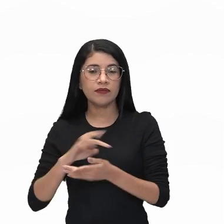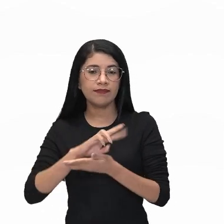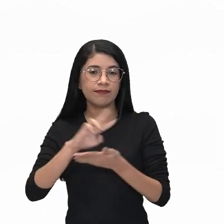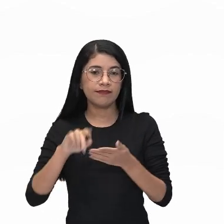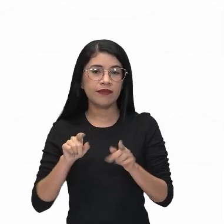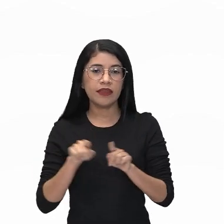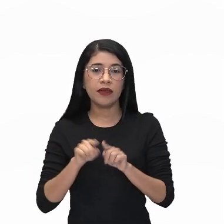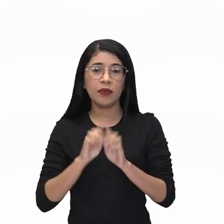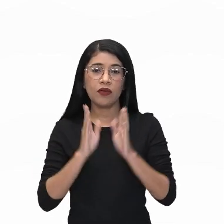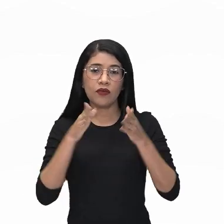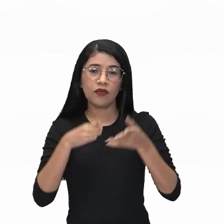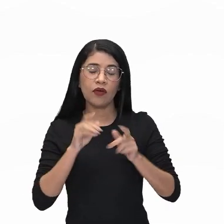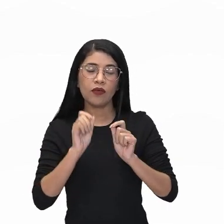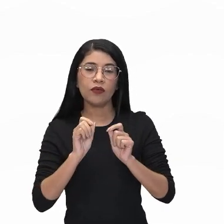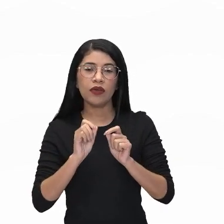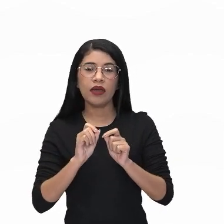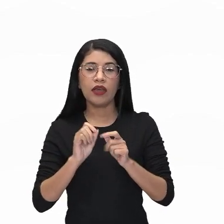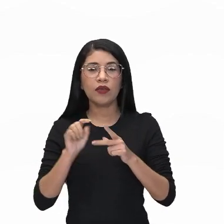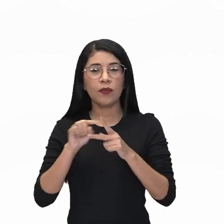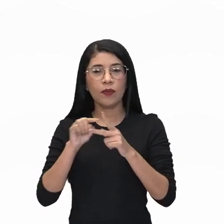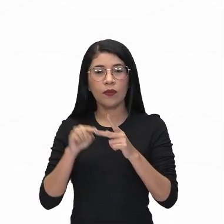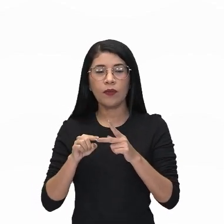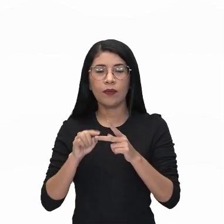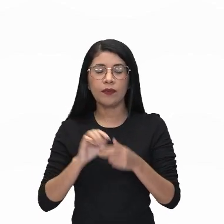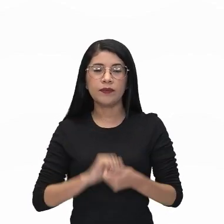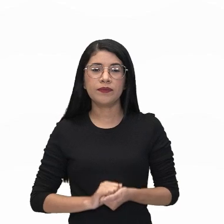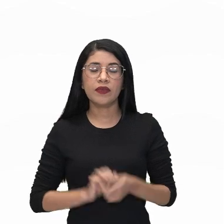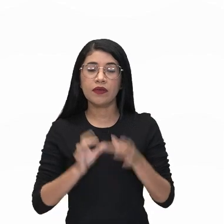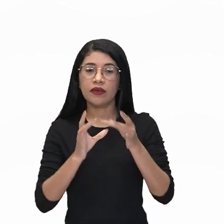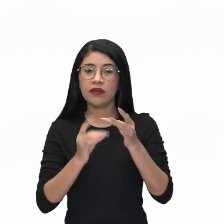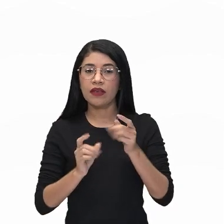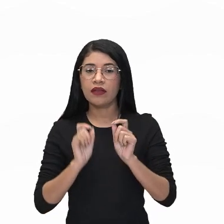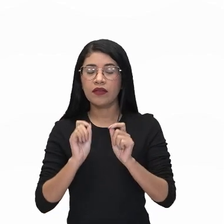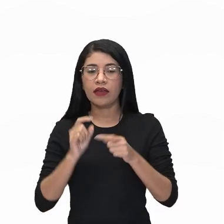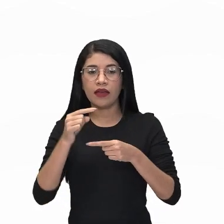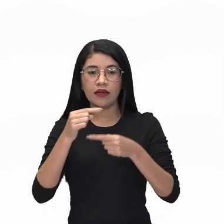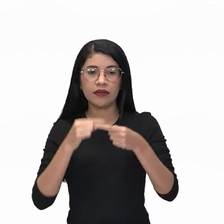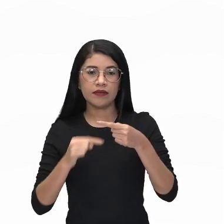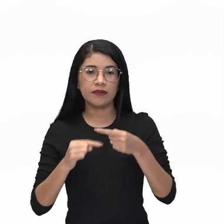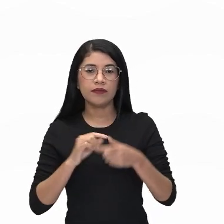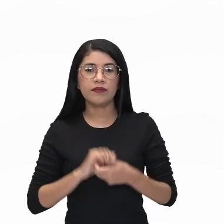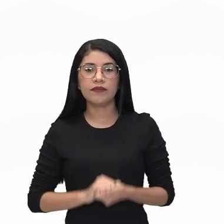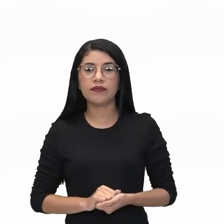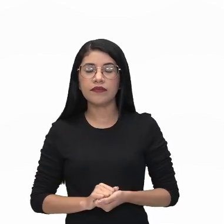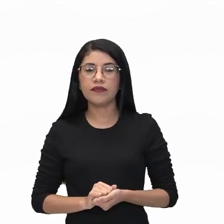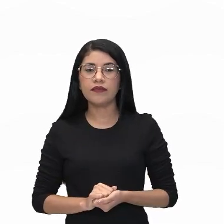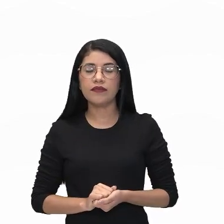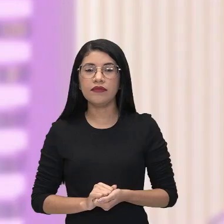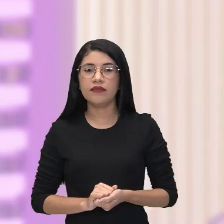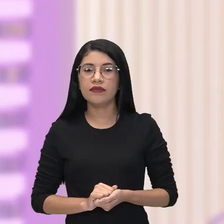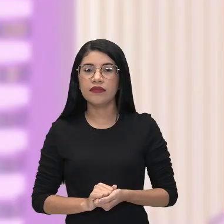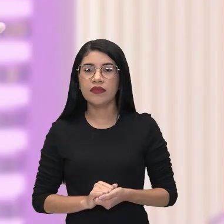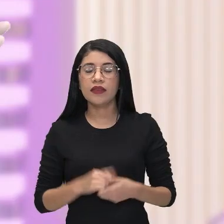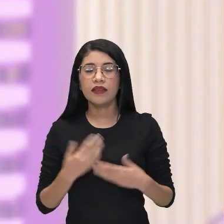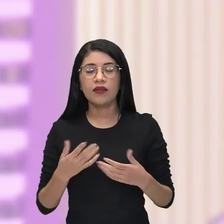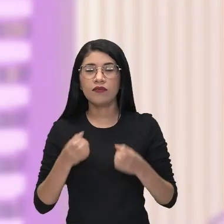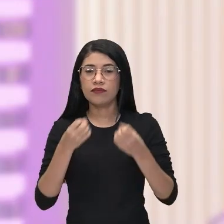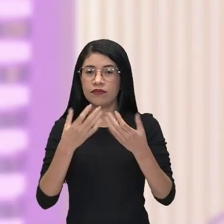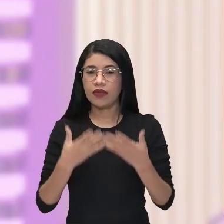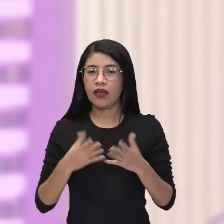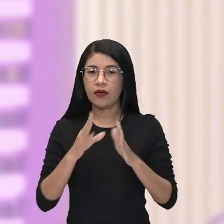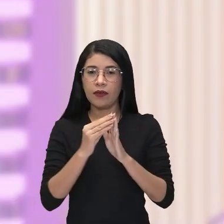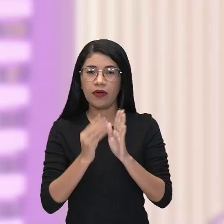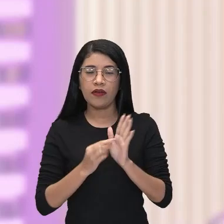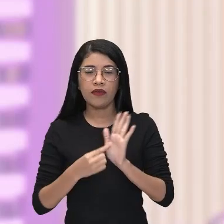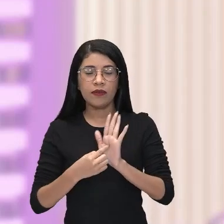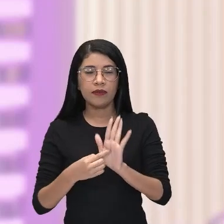ênfase no coeficiente angular da reta. Detalhamento, razão, ok? Então, dito isto, vamos